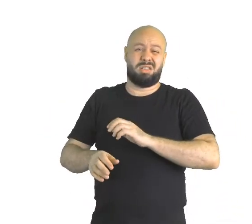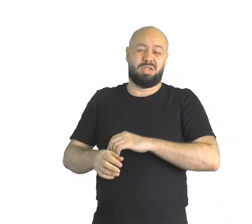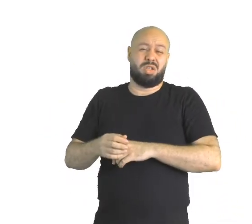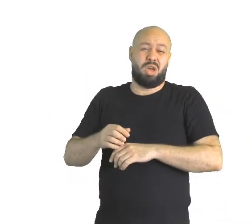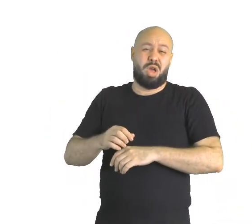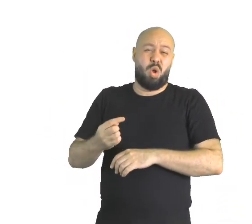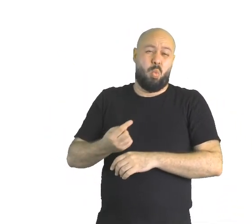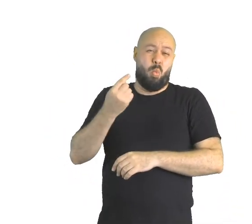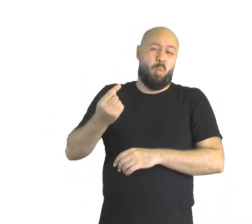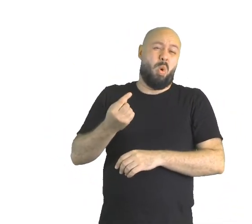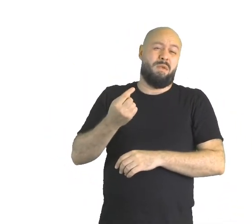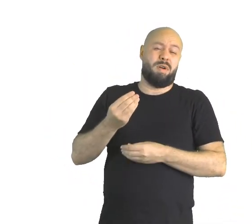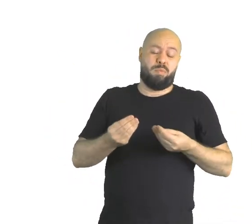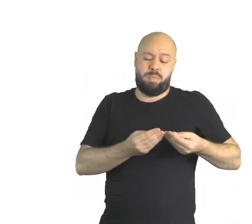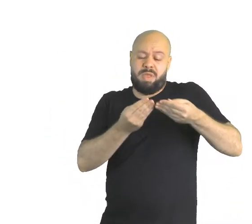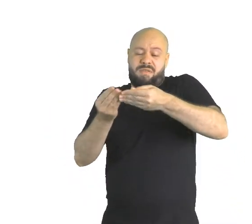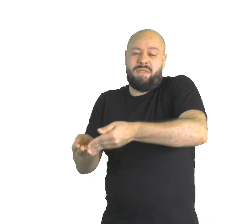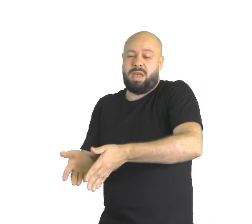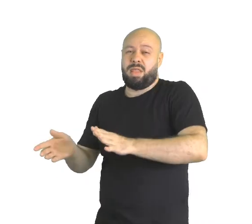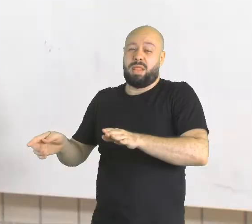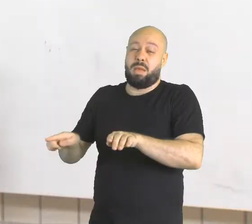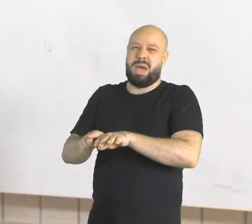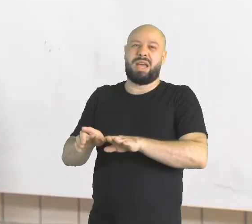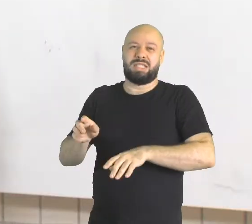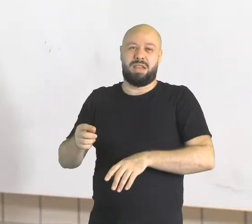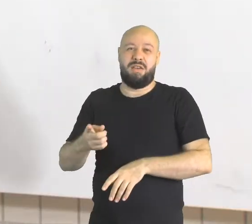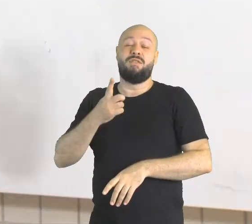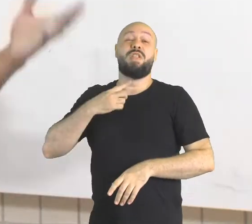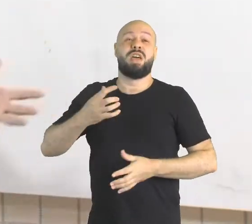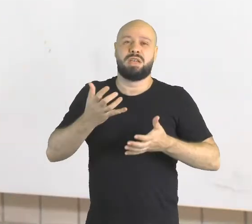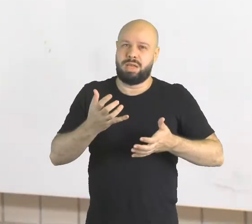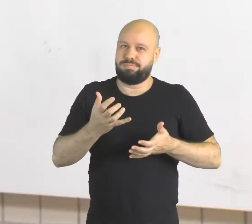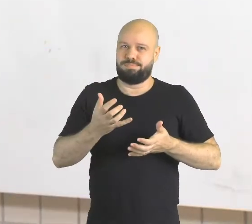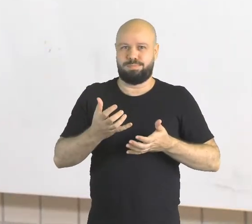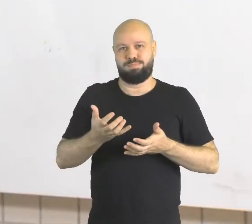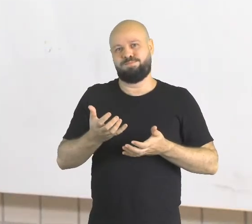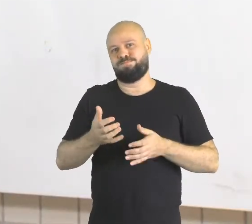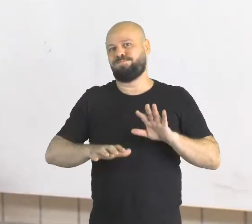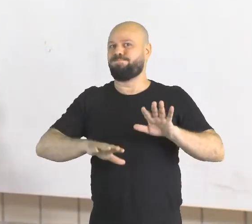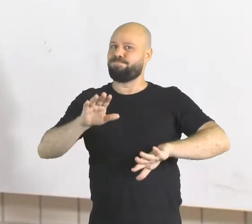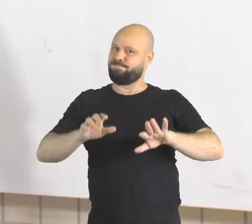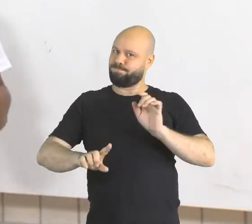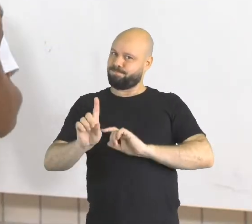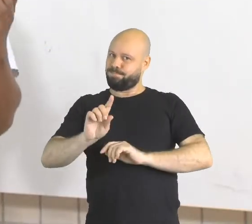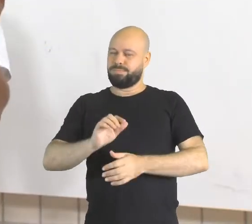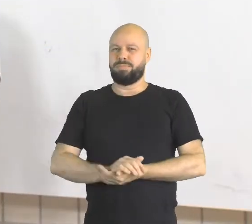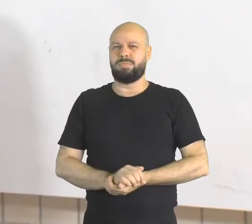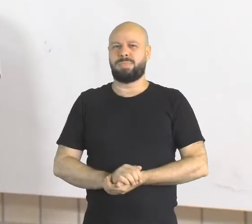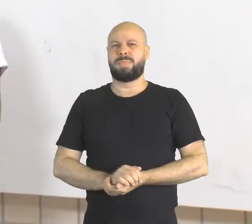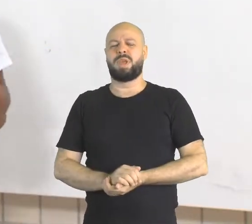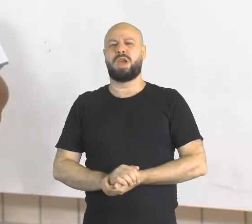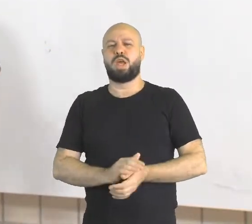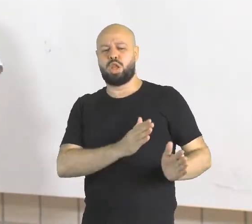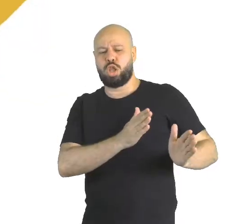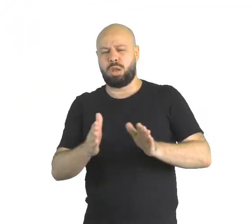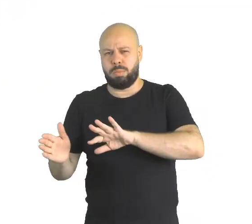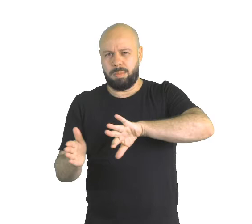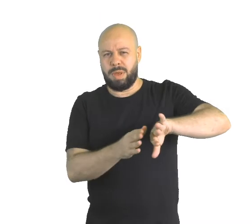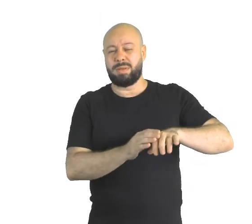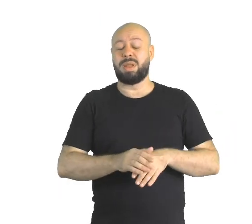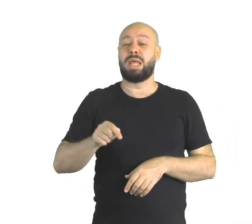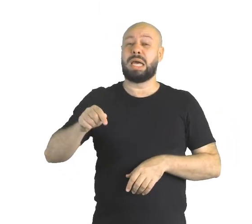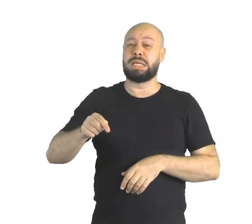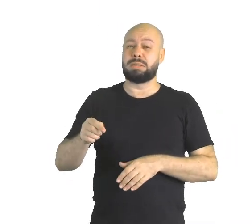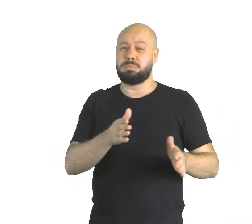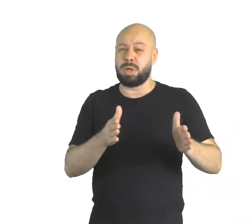contra a própria vontade dessas pessoas, beleza, gente? Nesse processo das capitanias hereditárias, elas vieram a fracassar, né?